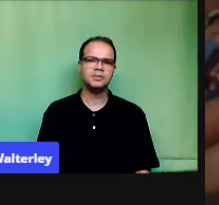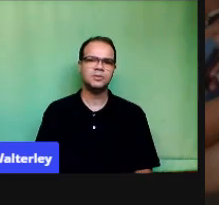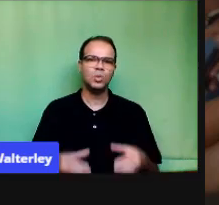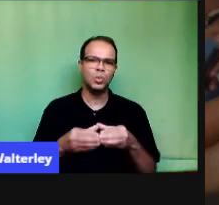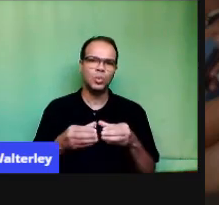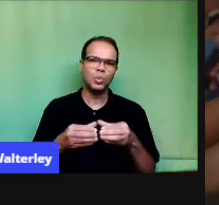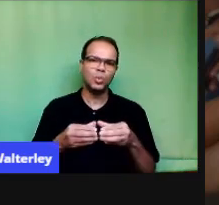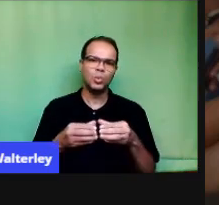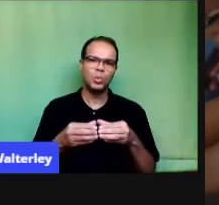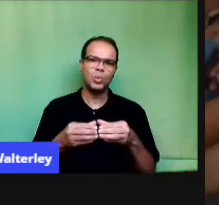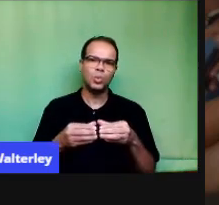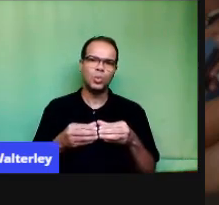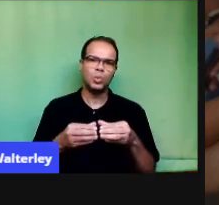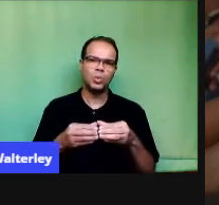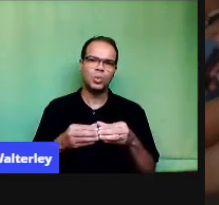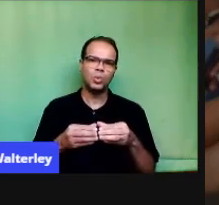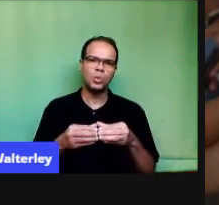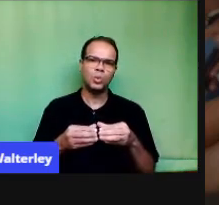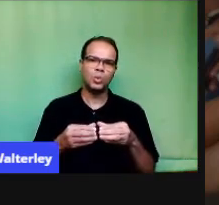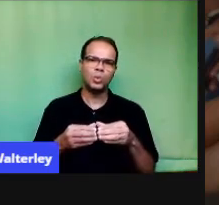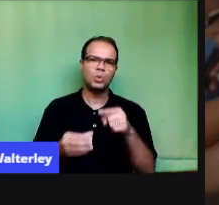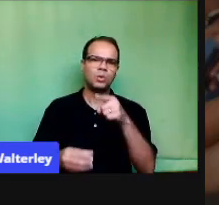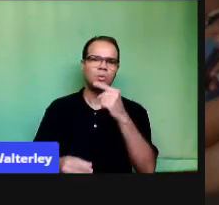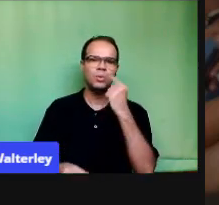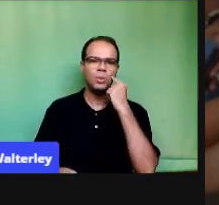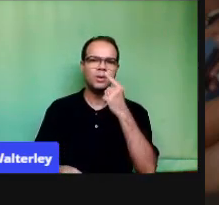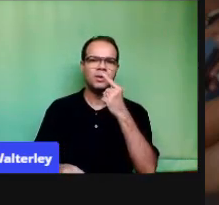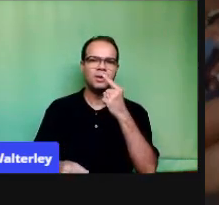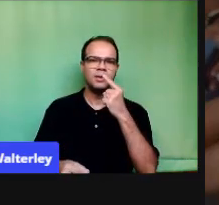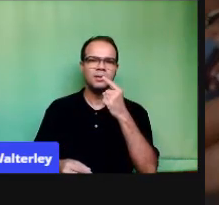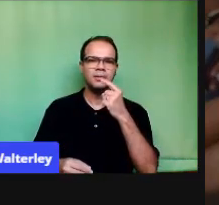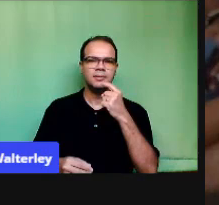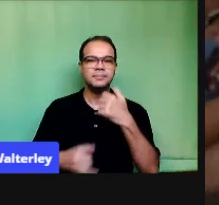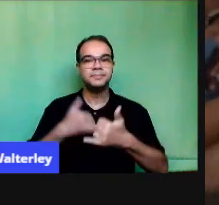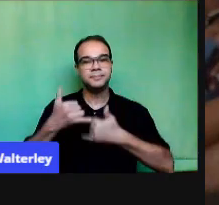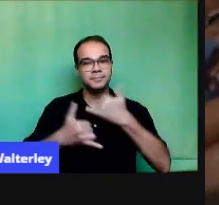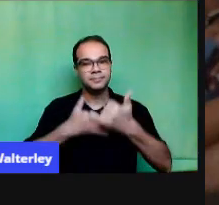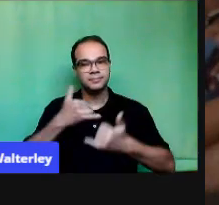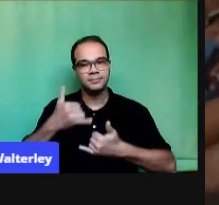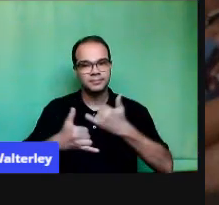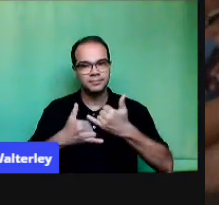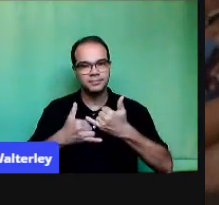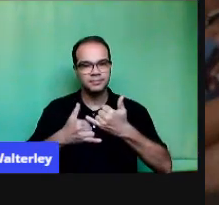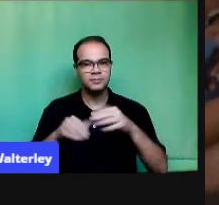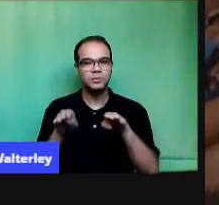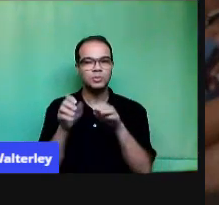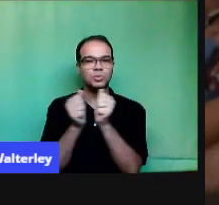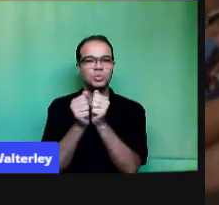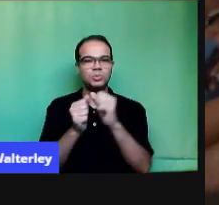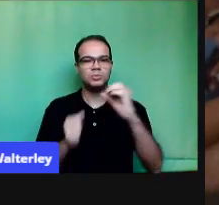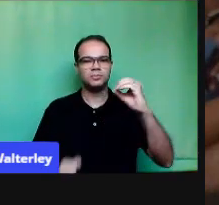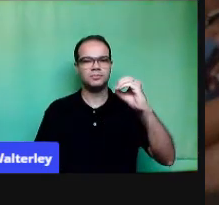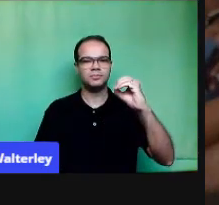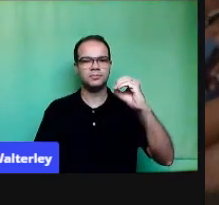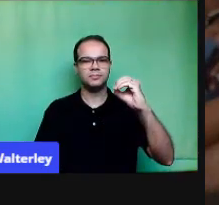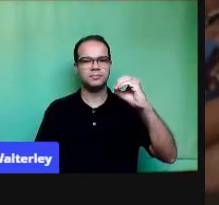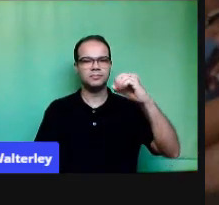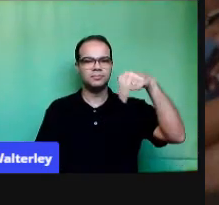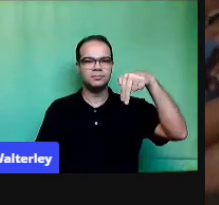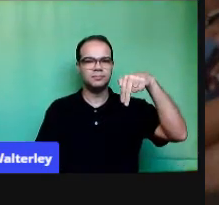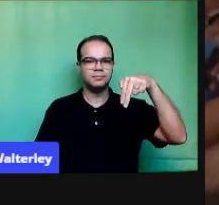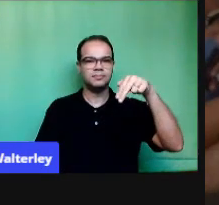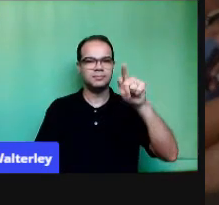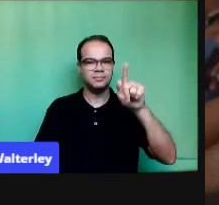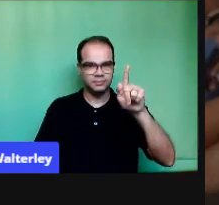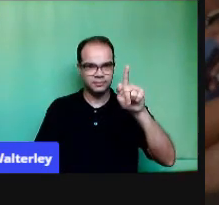na universidade, chama Anima. A gente fez alguns trabalhos junto com outras ONGs que já fazem esse trabalho, junto a